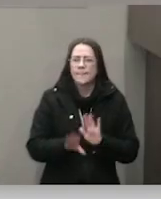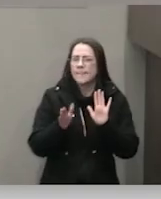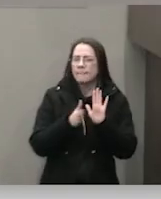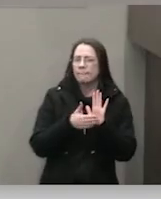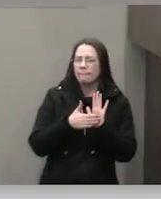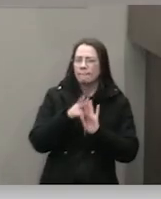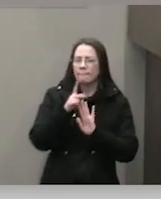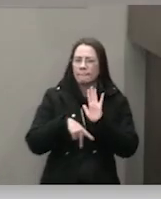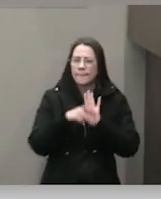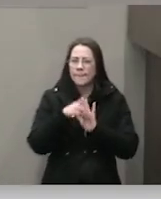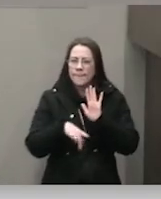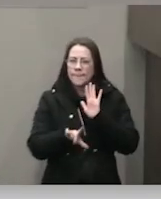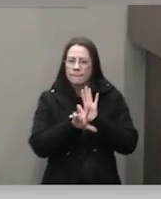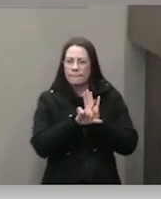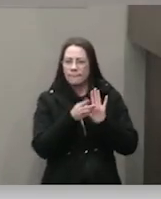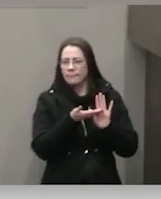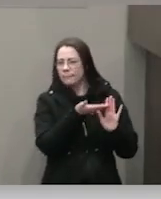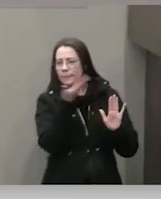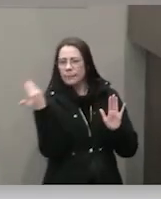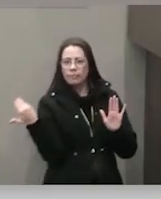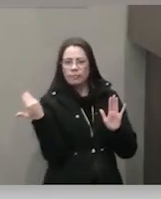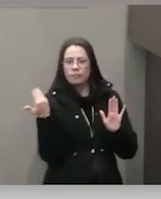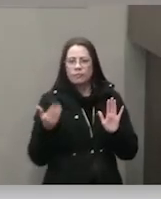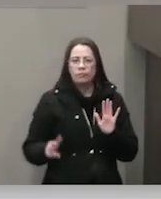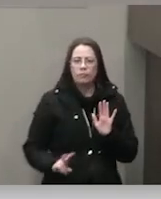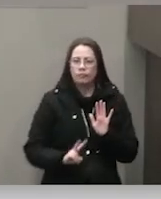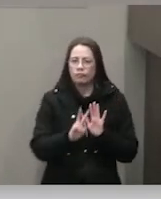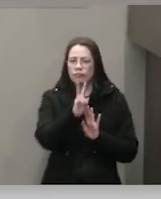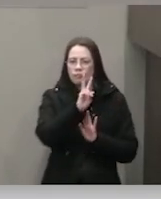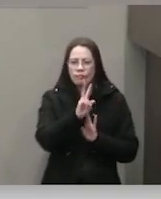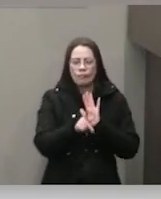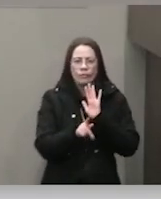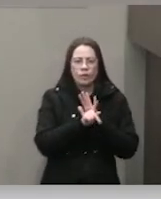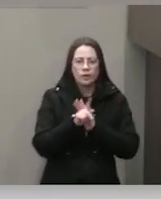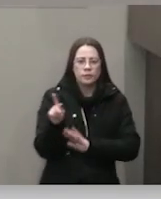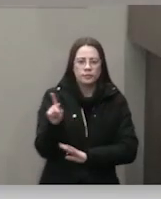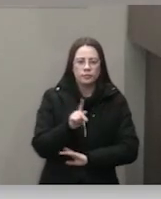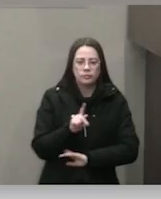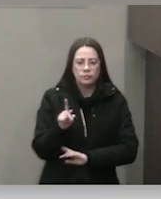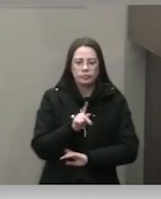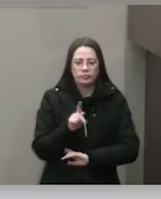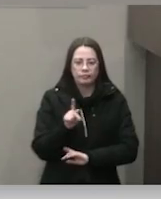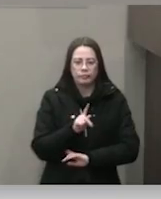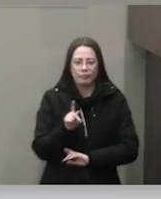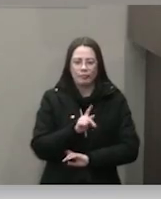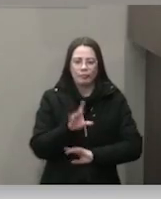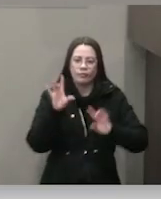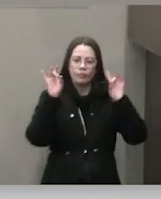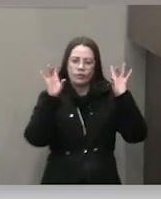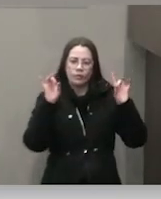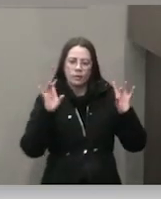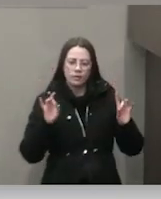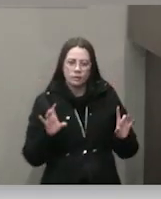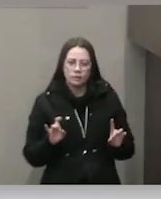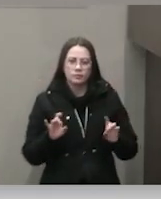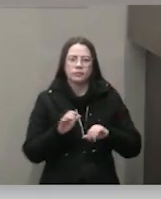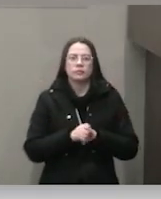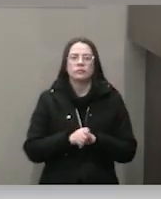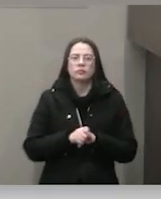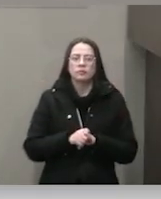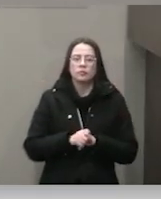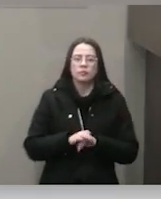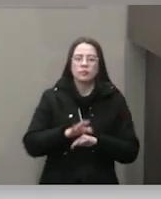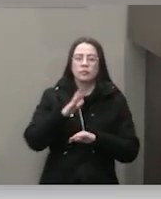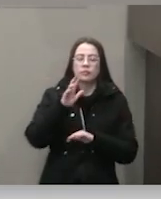propõe um projeto de lei para retirar valores de professores que são especialistas em alunos de